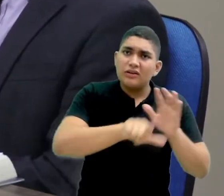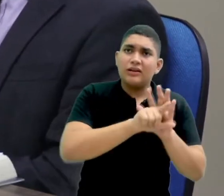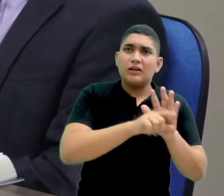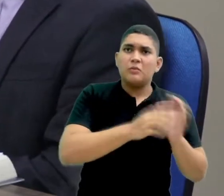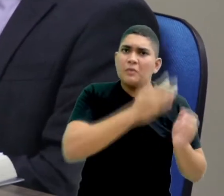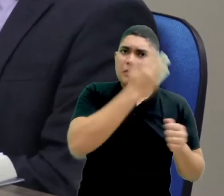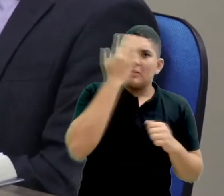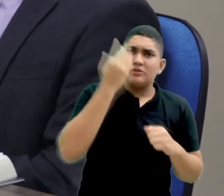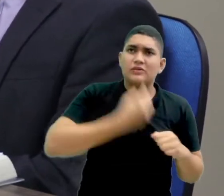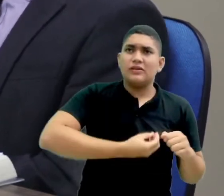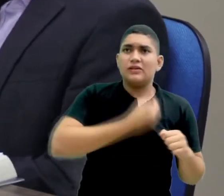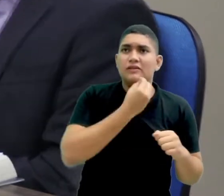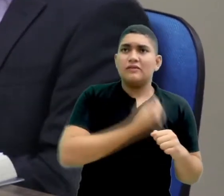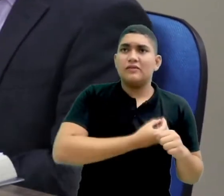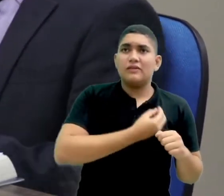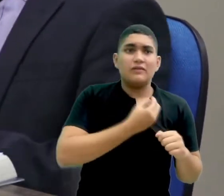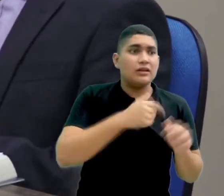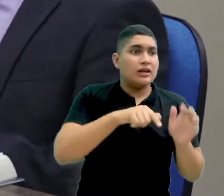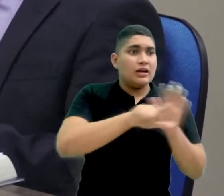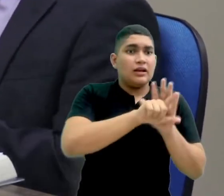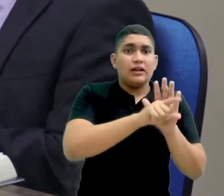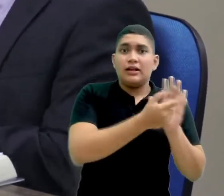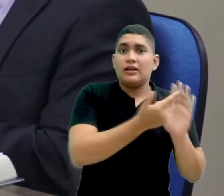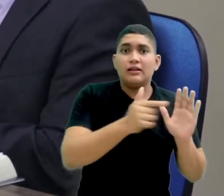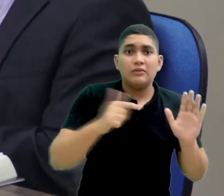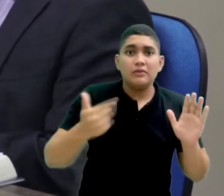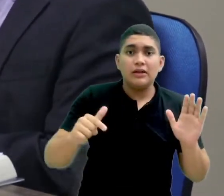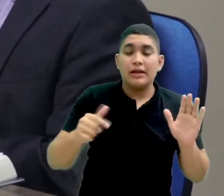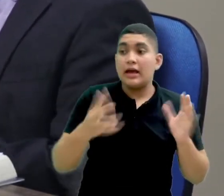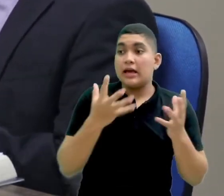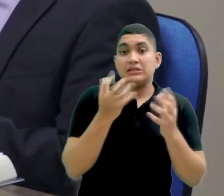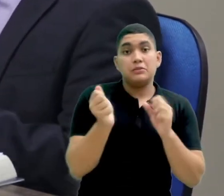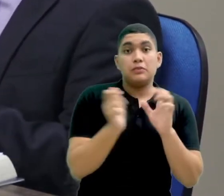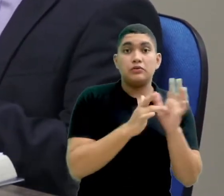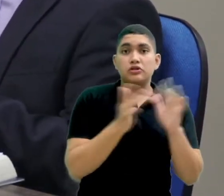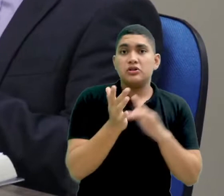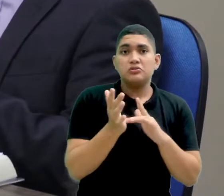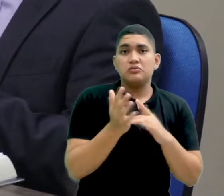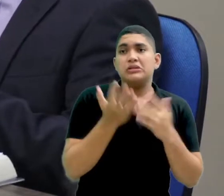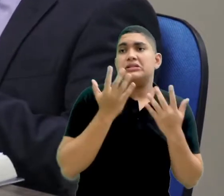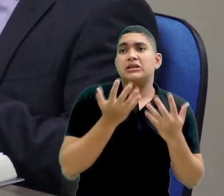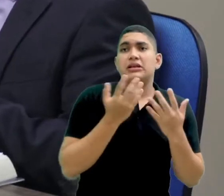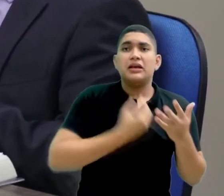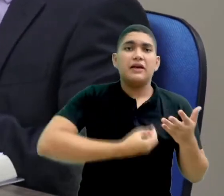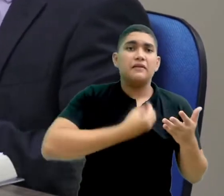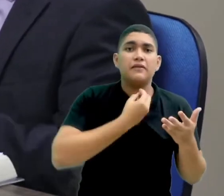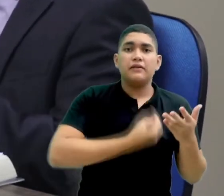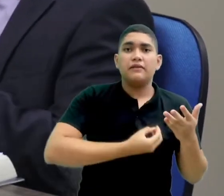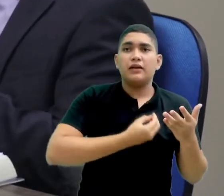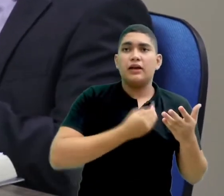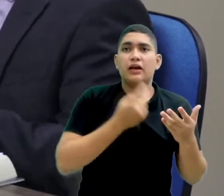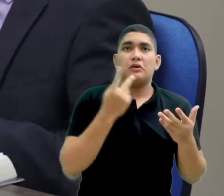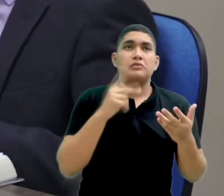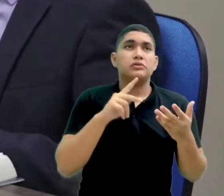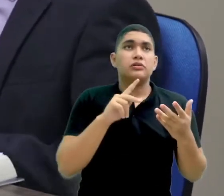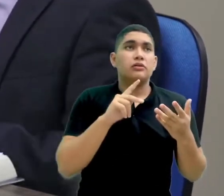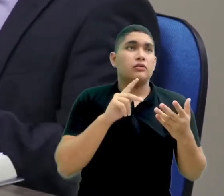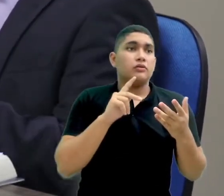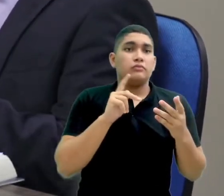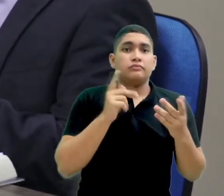pessoa que vive sem lei alguma, se converteu a Cristo e quer viver ao seu bel